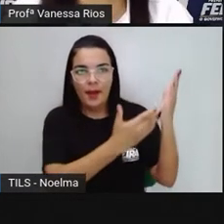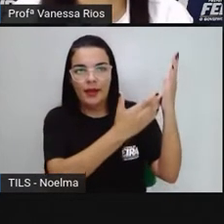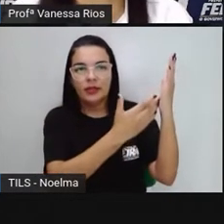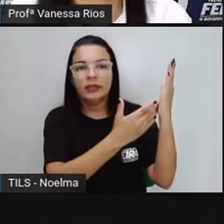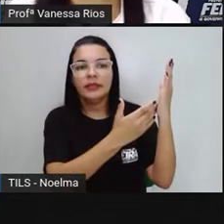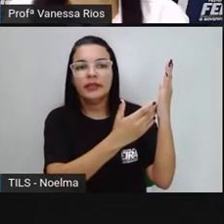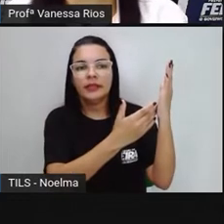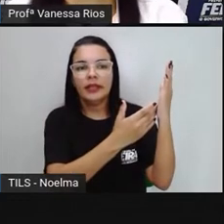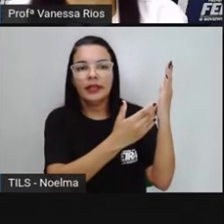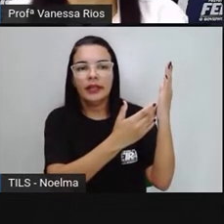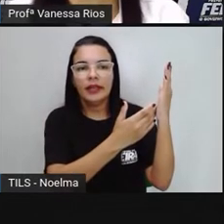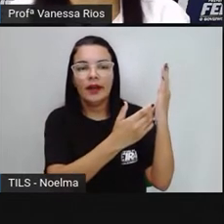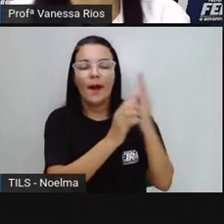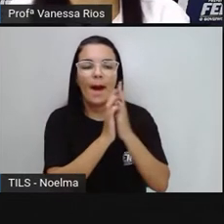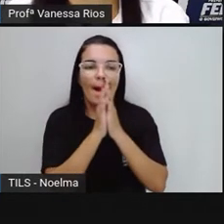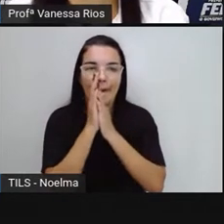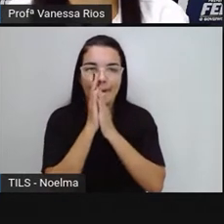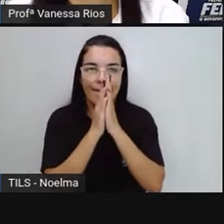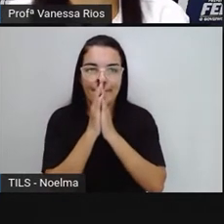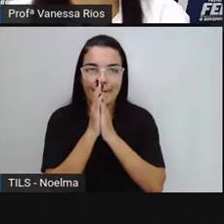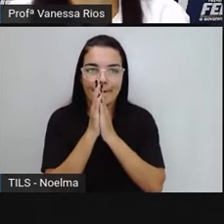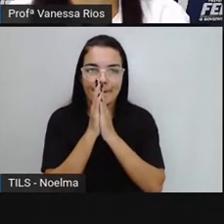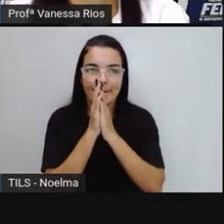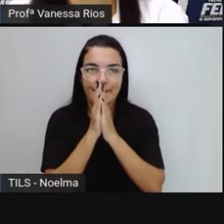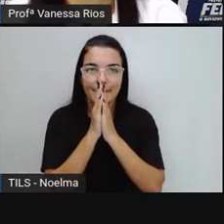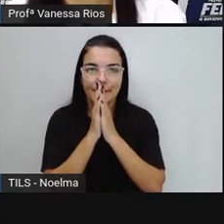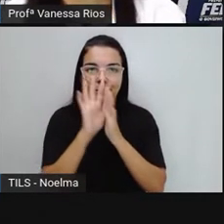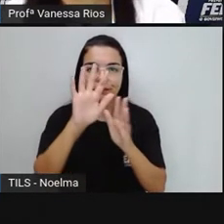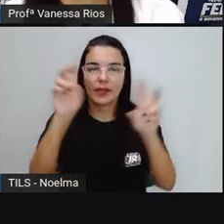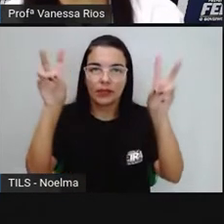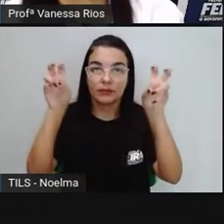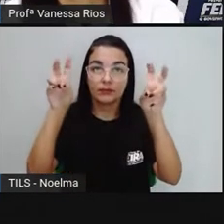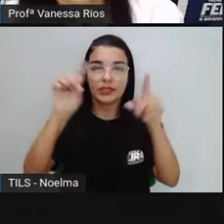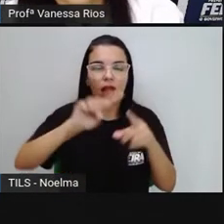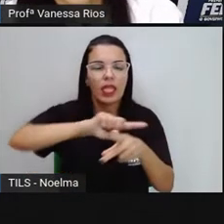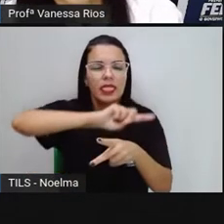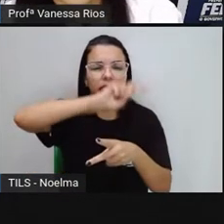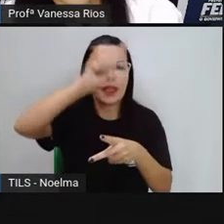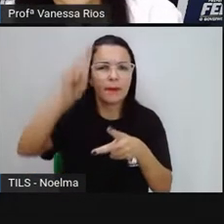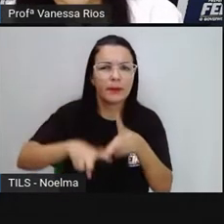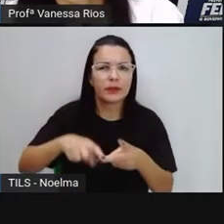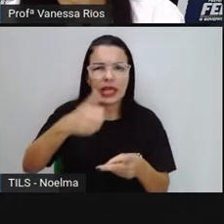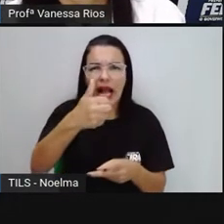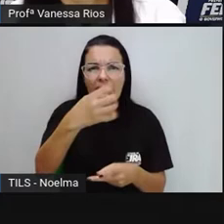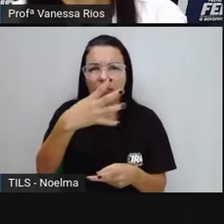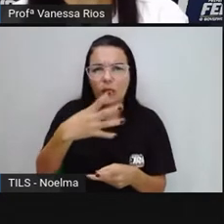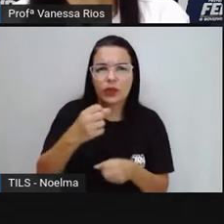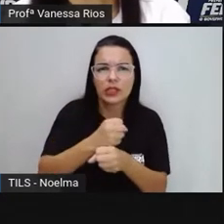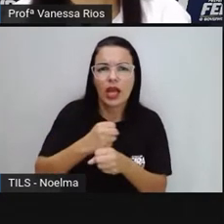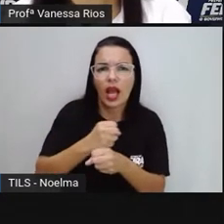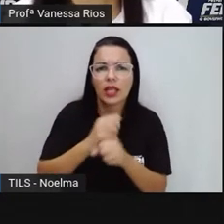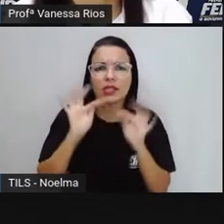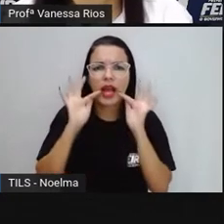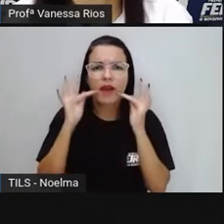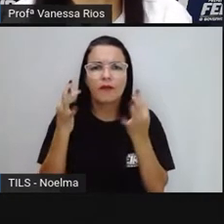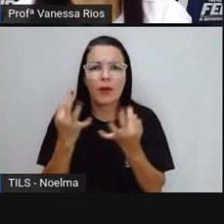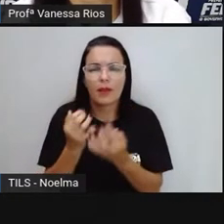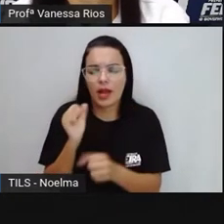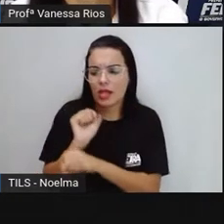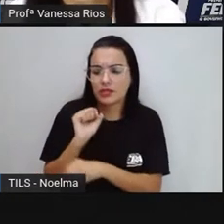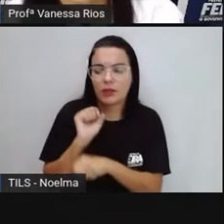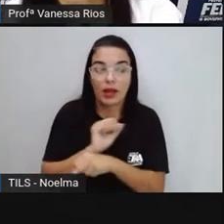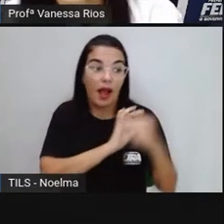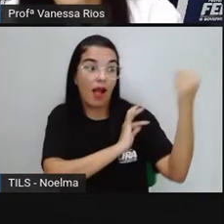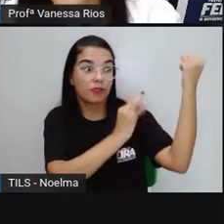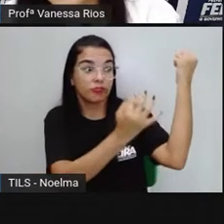acompanhe a leitura aí comigo. Olha só o título. Depois de 14 anos de espera, a família de super-heróis